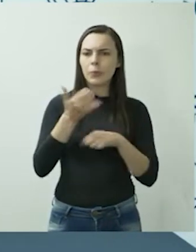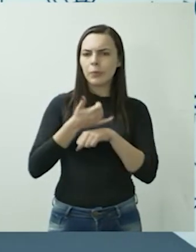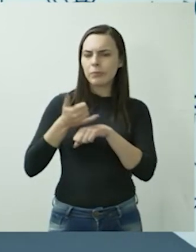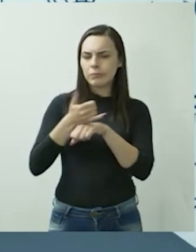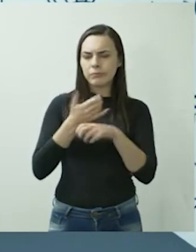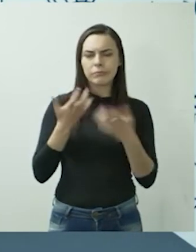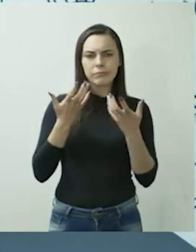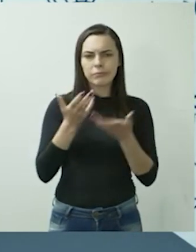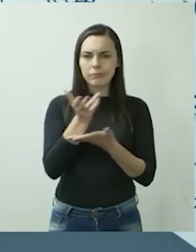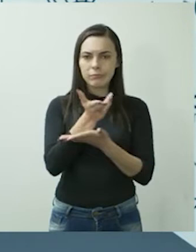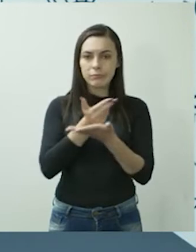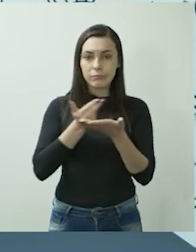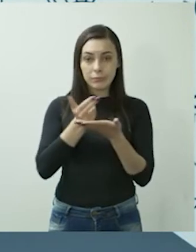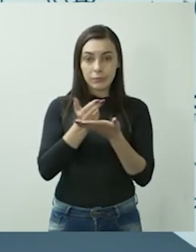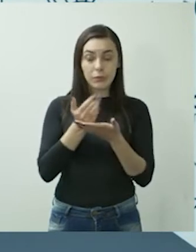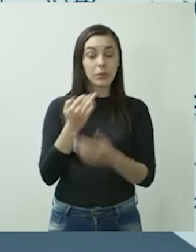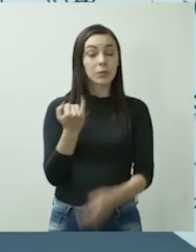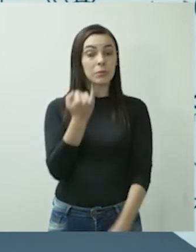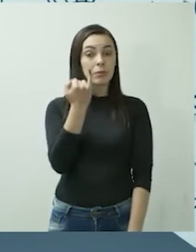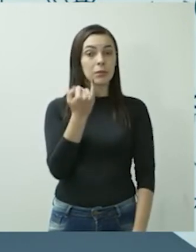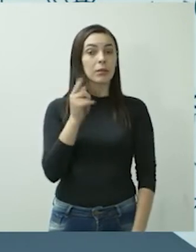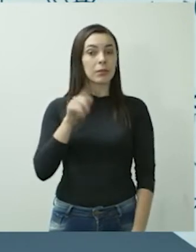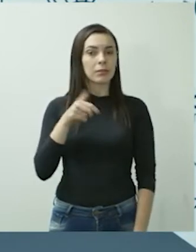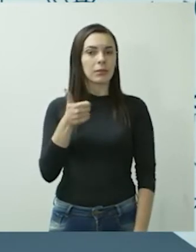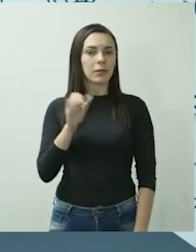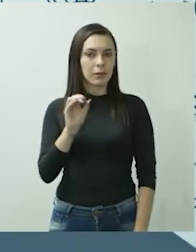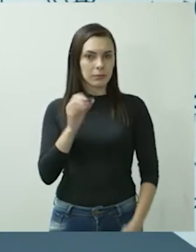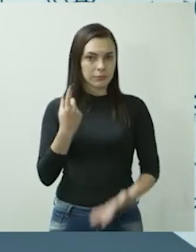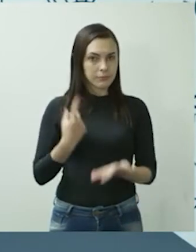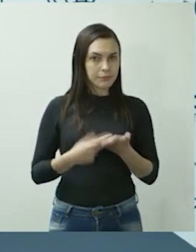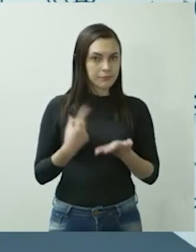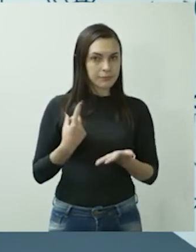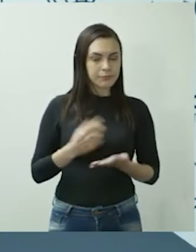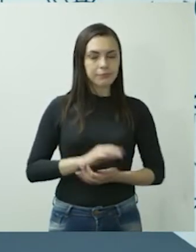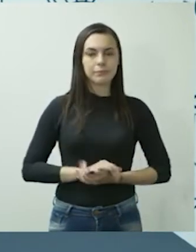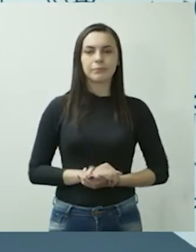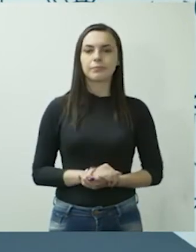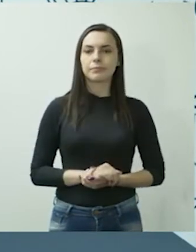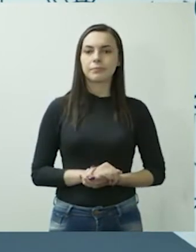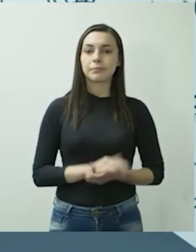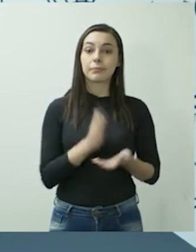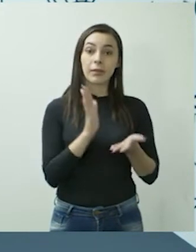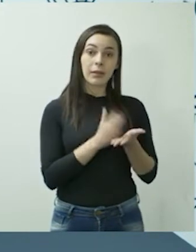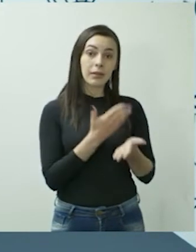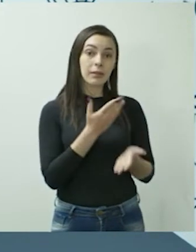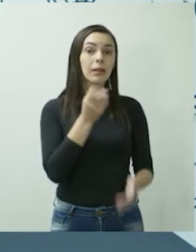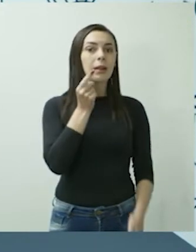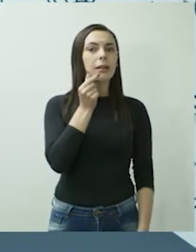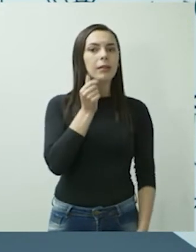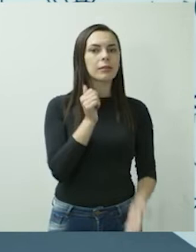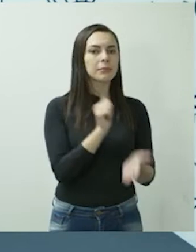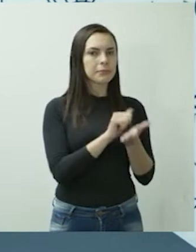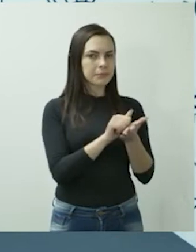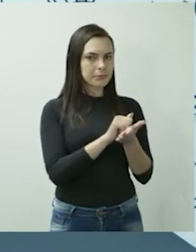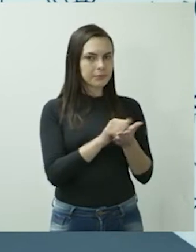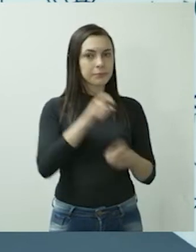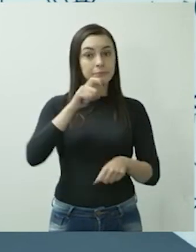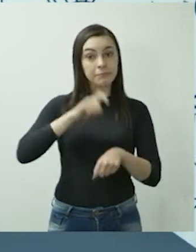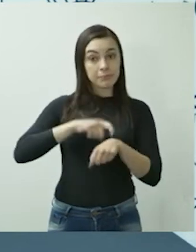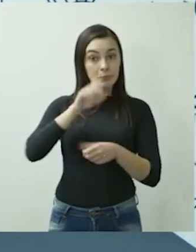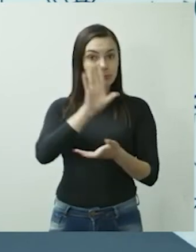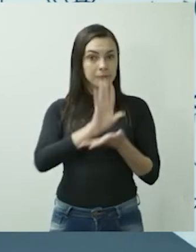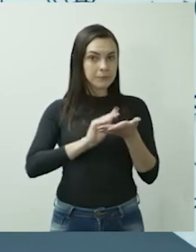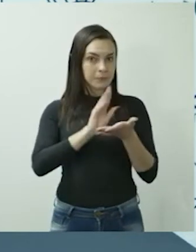vocês queiram. Mas precisa ser 10. Combinado? Caderno, lápis e borracha. Hora de